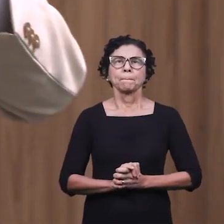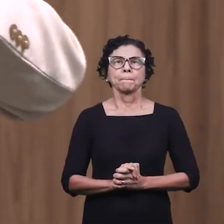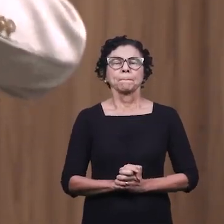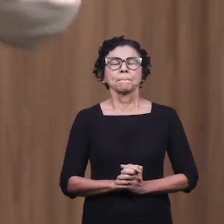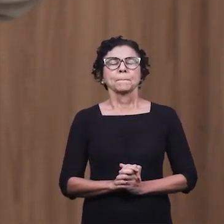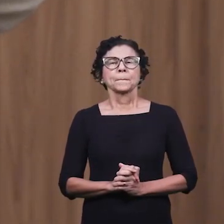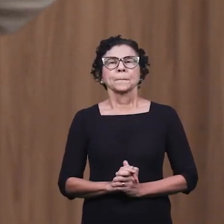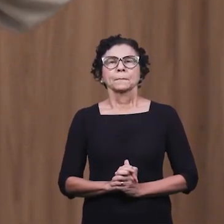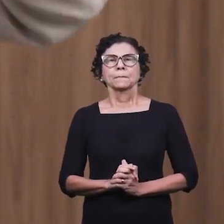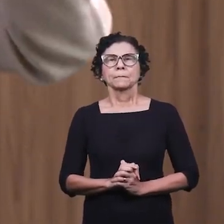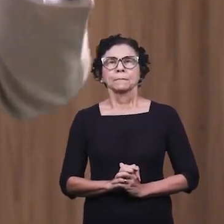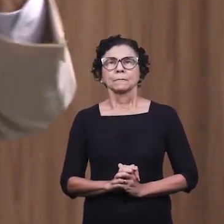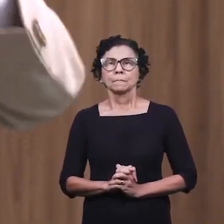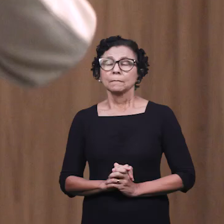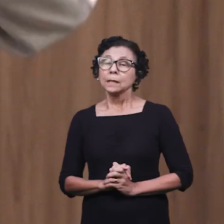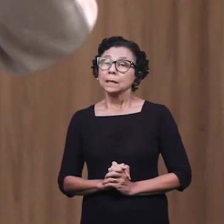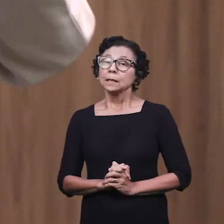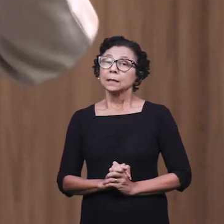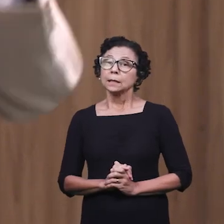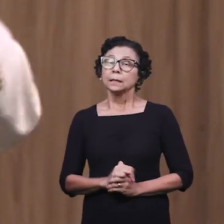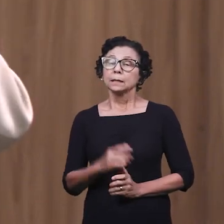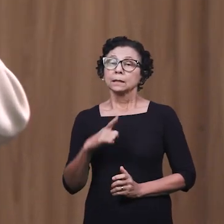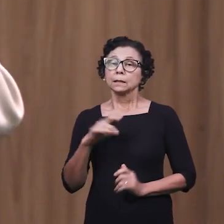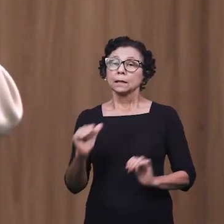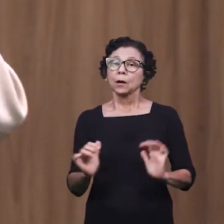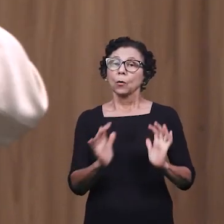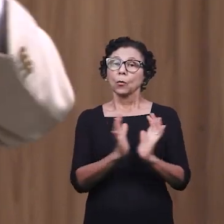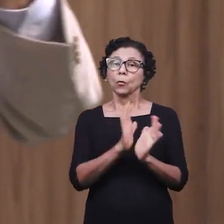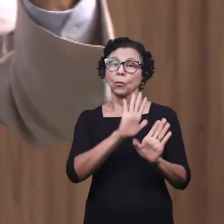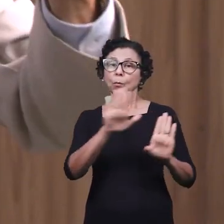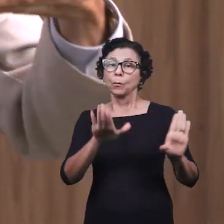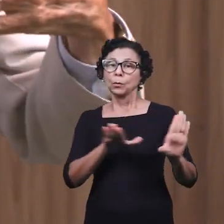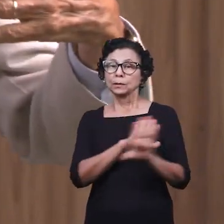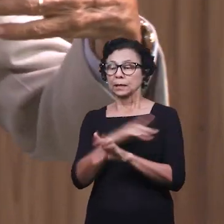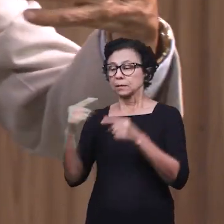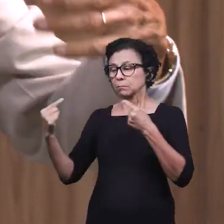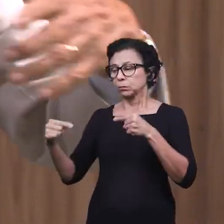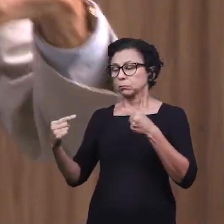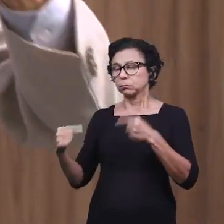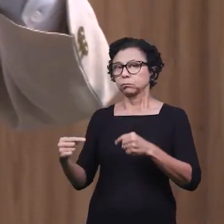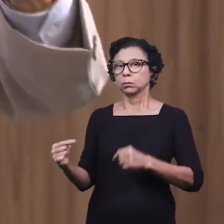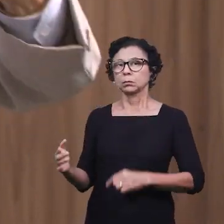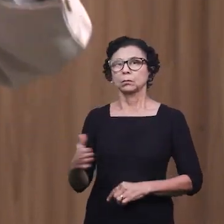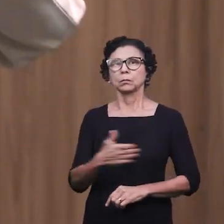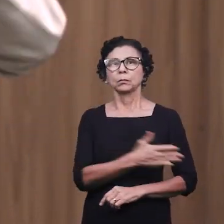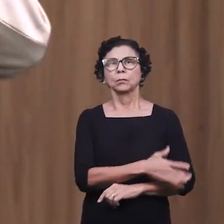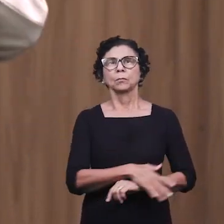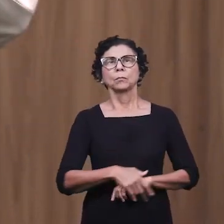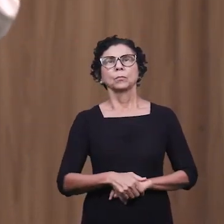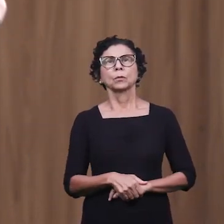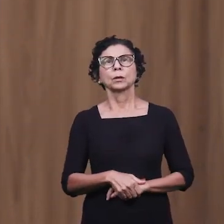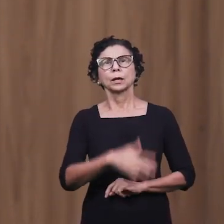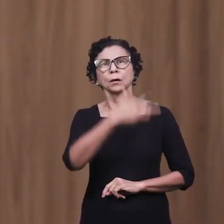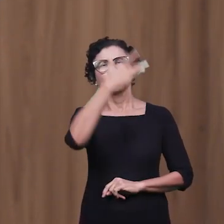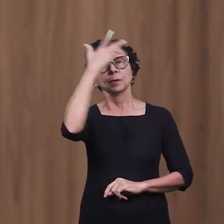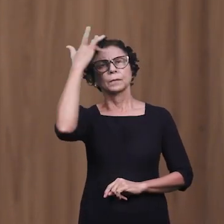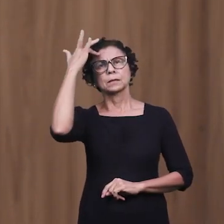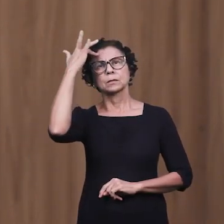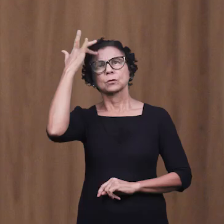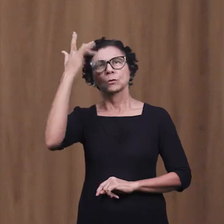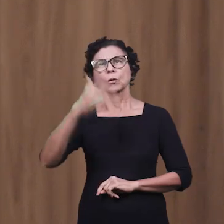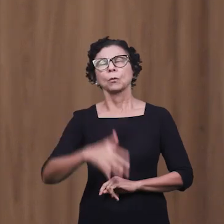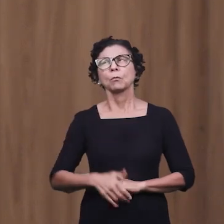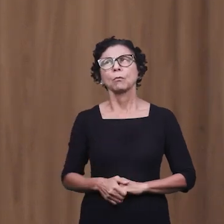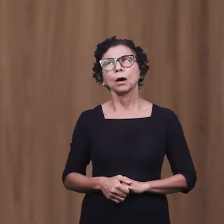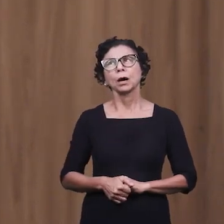estamos sendo atingidos indiretamente, e temos, porque um cidadão da lei mandou tirar